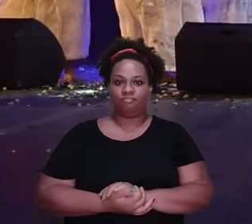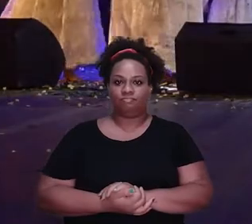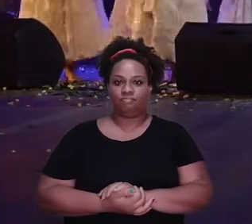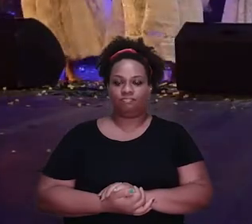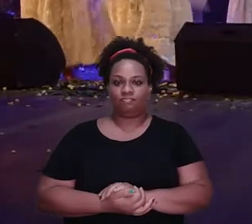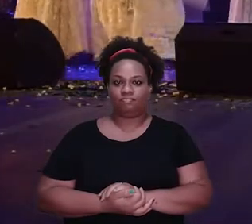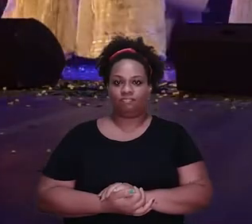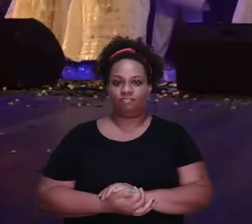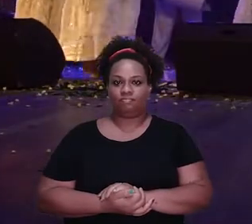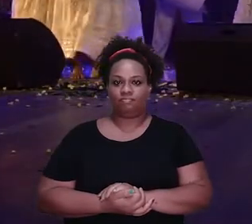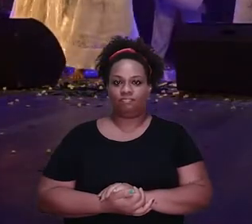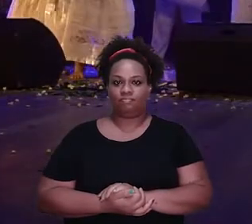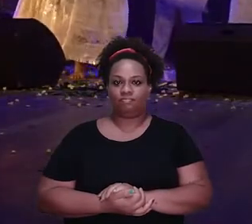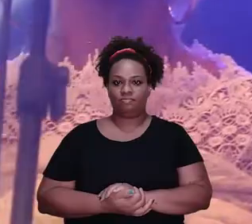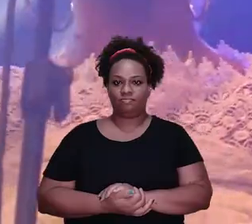lomba